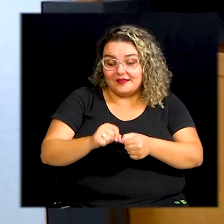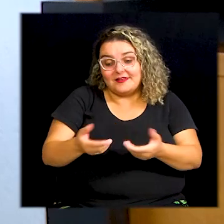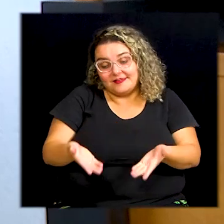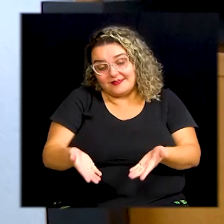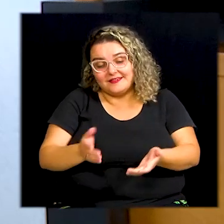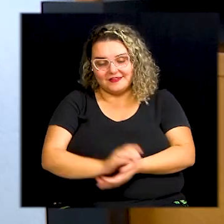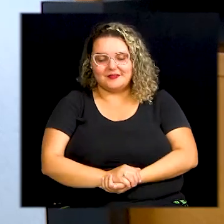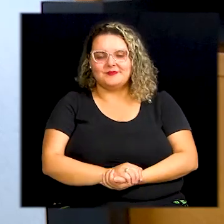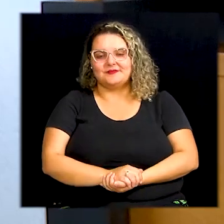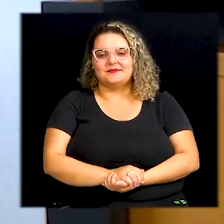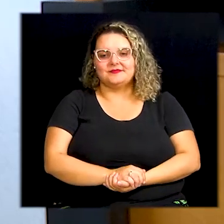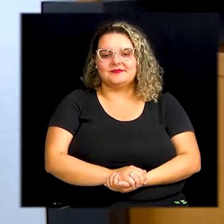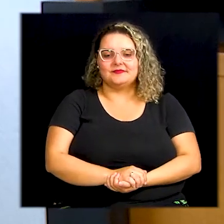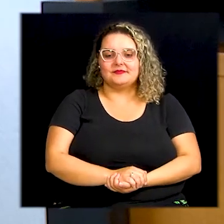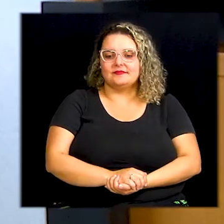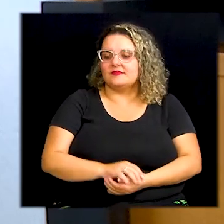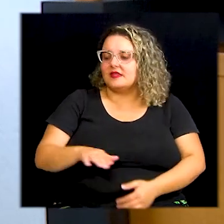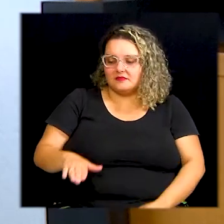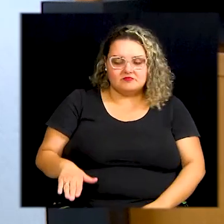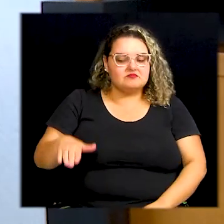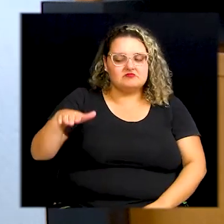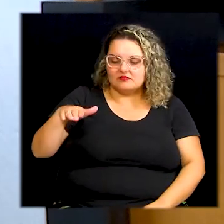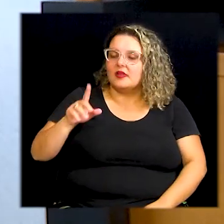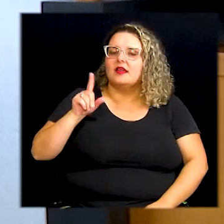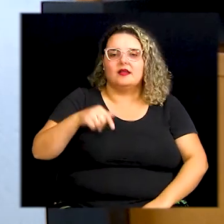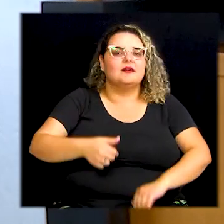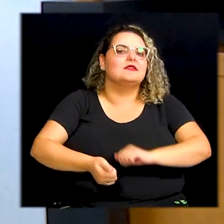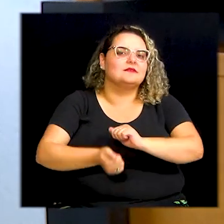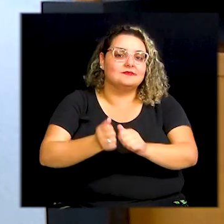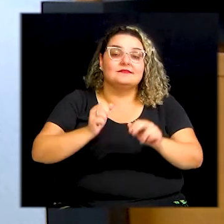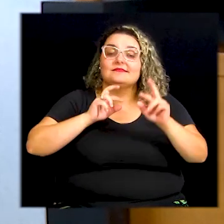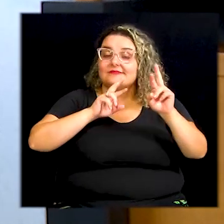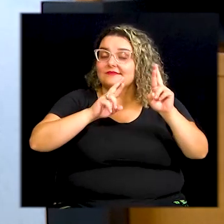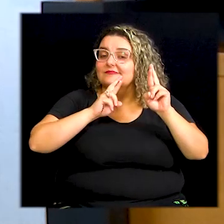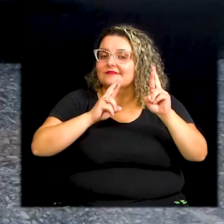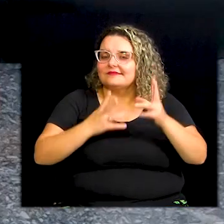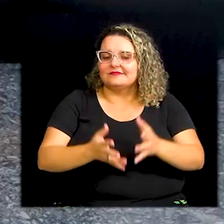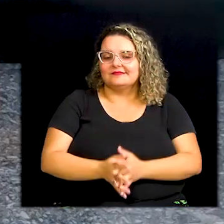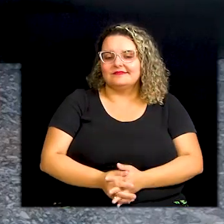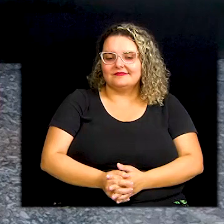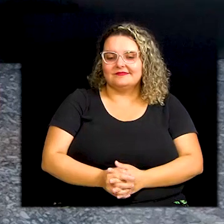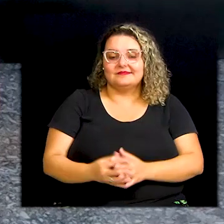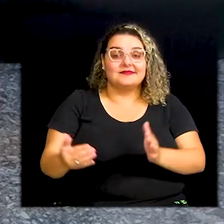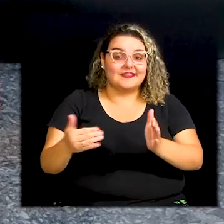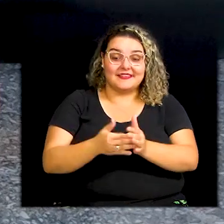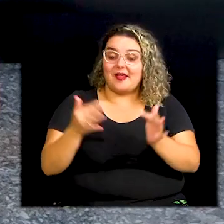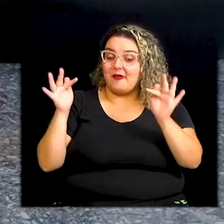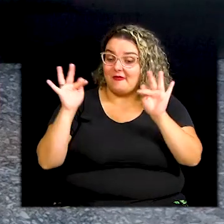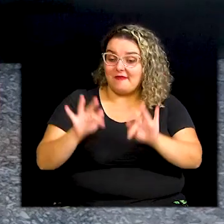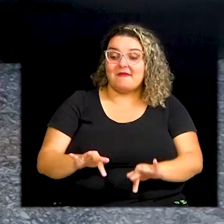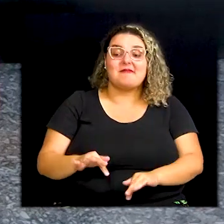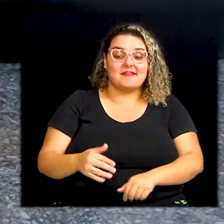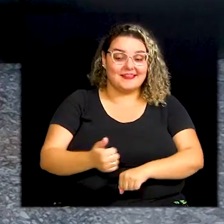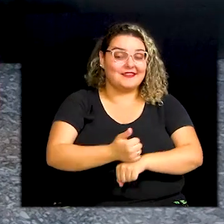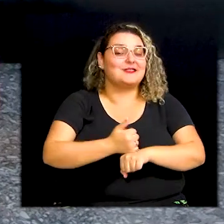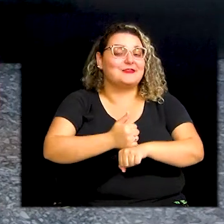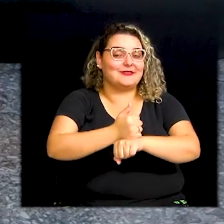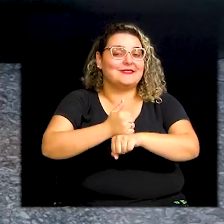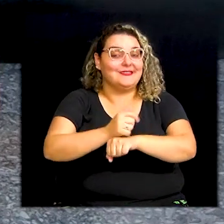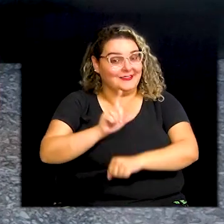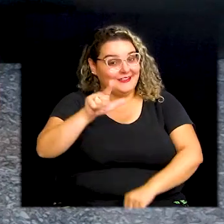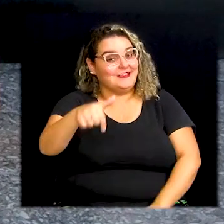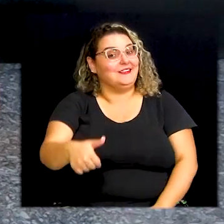né? Então, desde pequeno é o futebol e espero ser até o fim da carreira